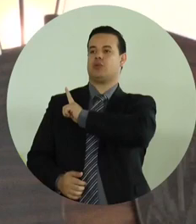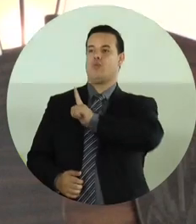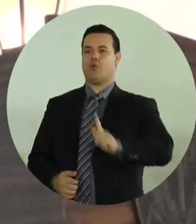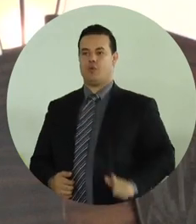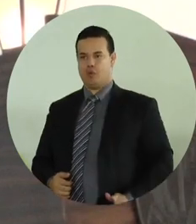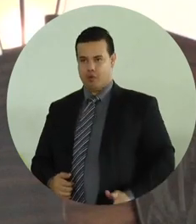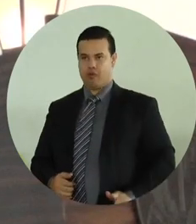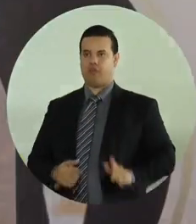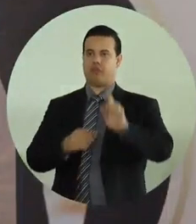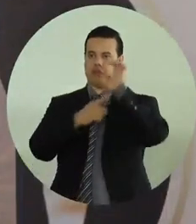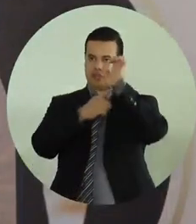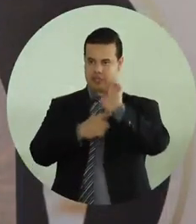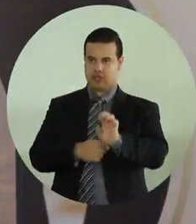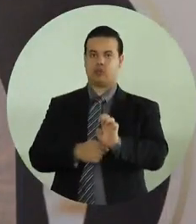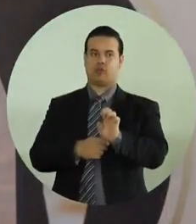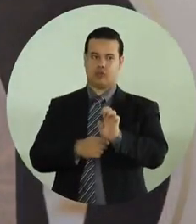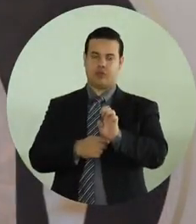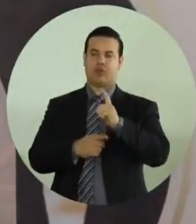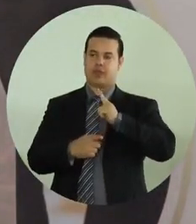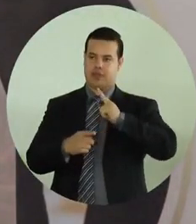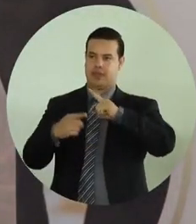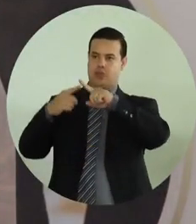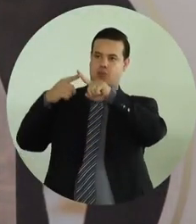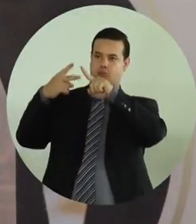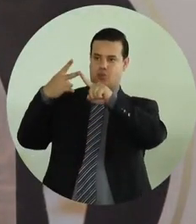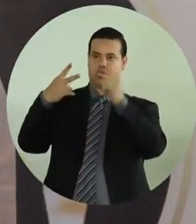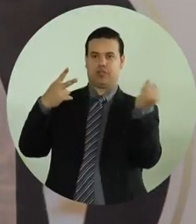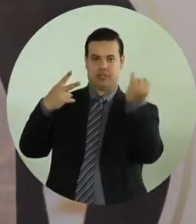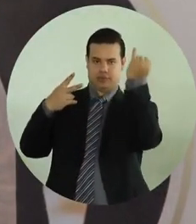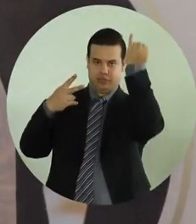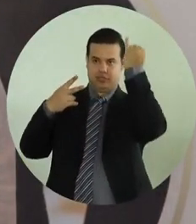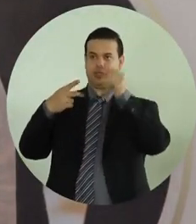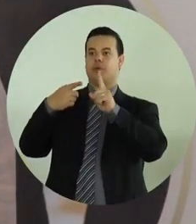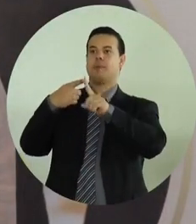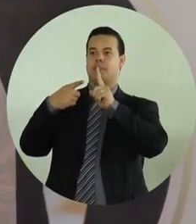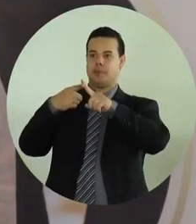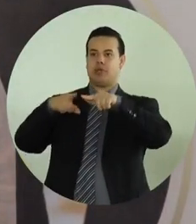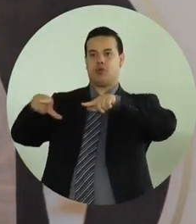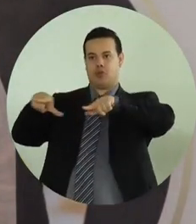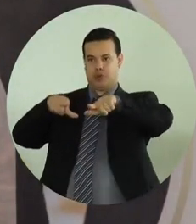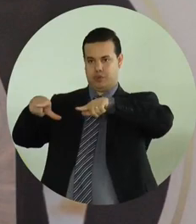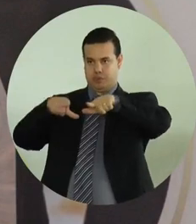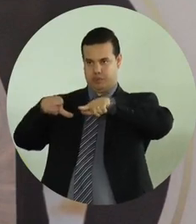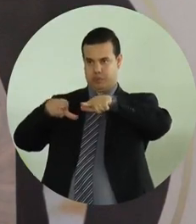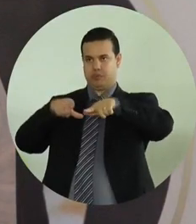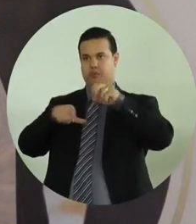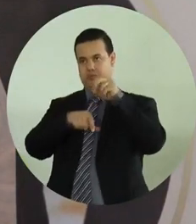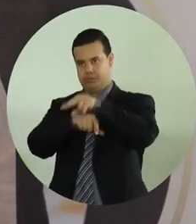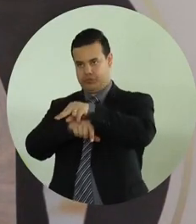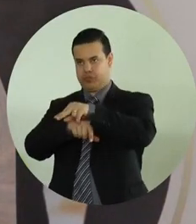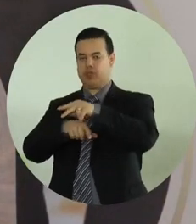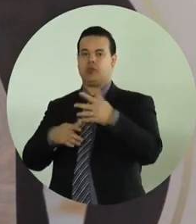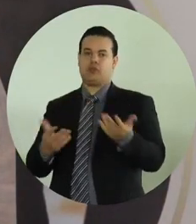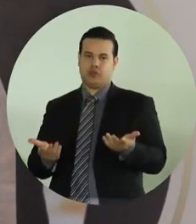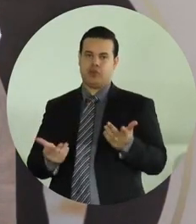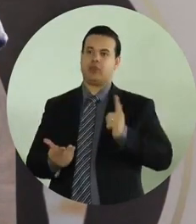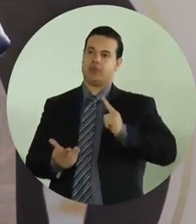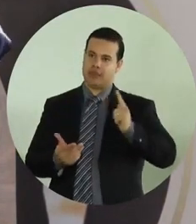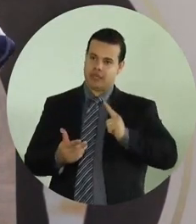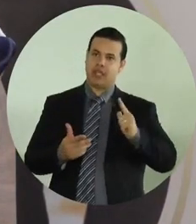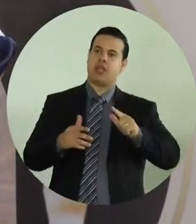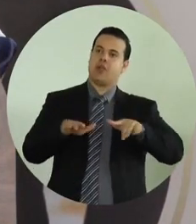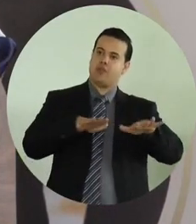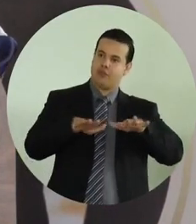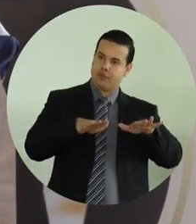Estado dá a duas questões. Primeiro, ao emprego. Não há crescimento, não há desenvolvimento e não